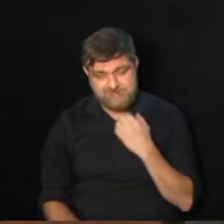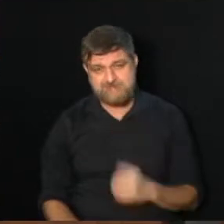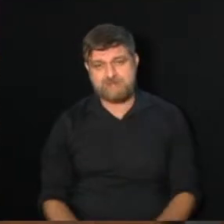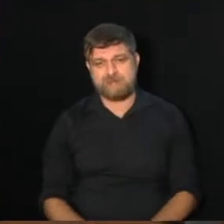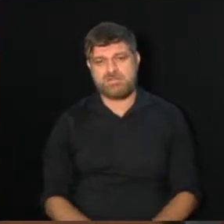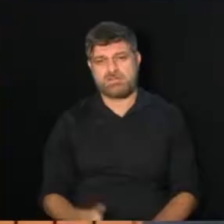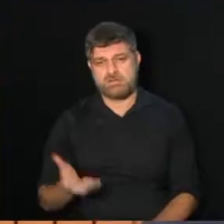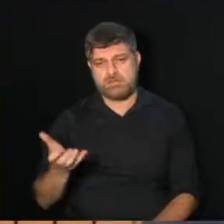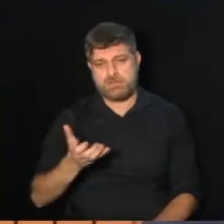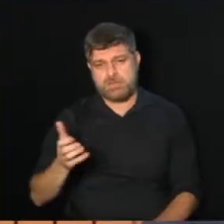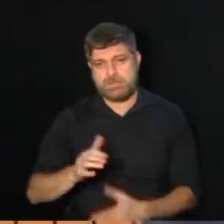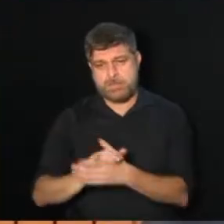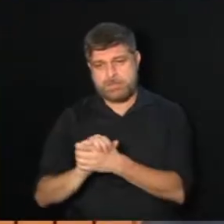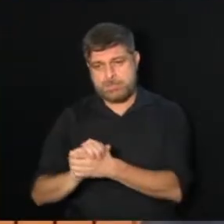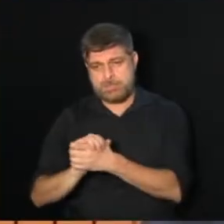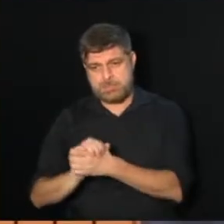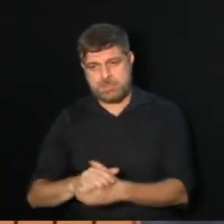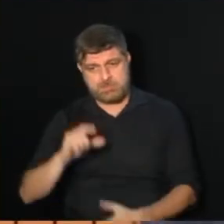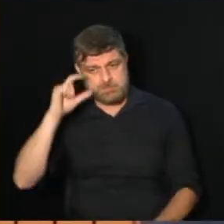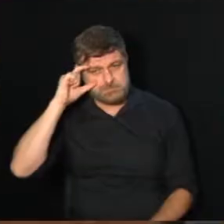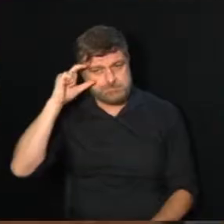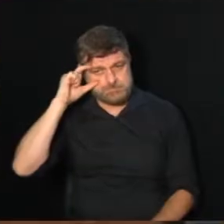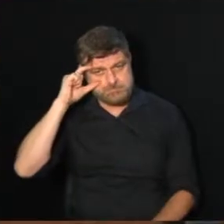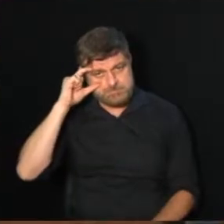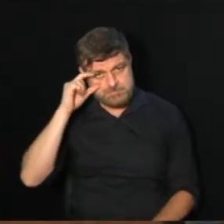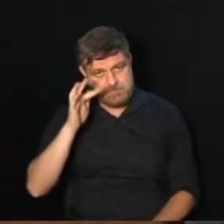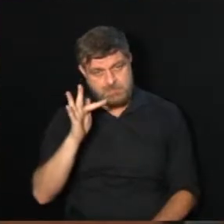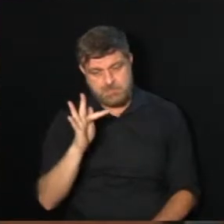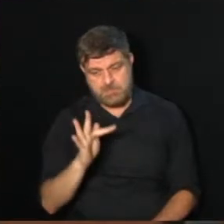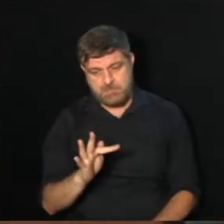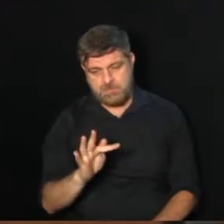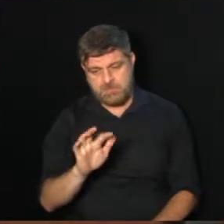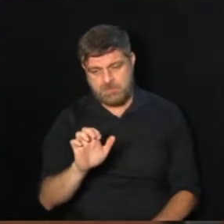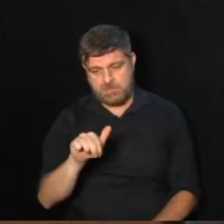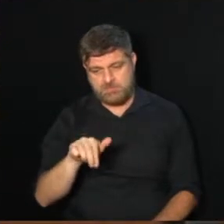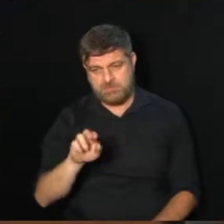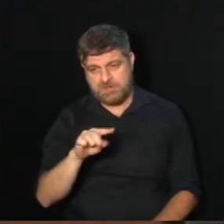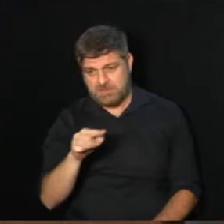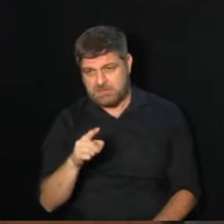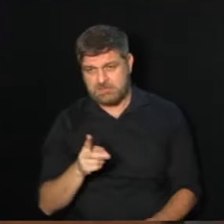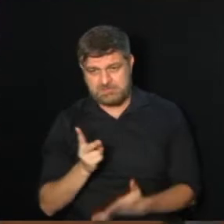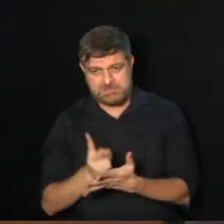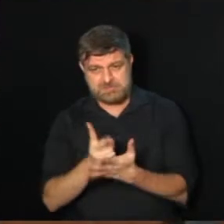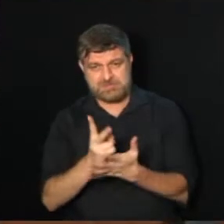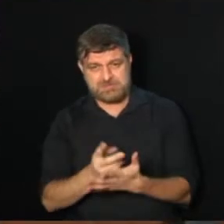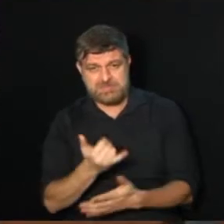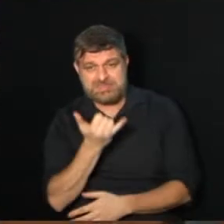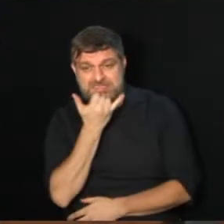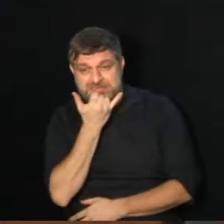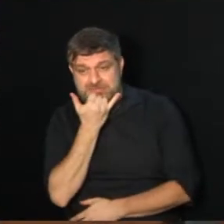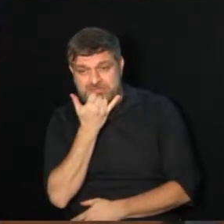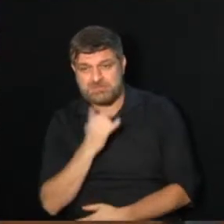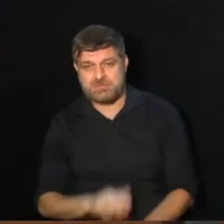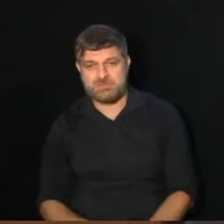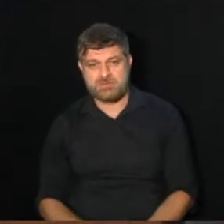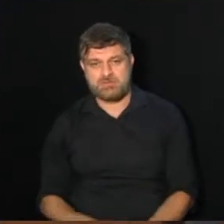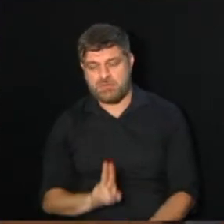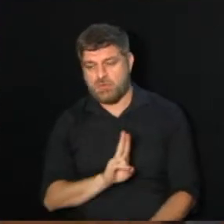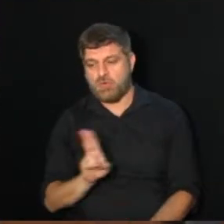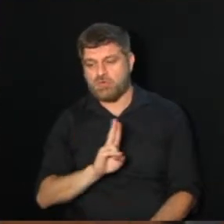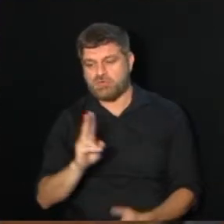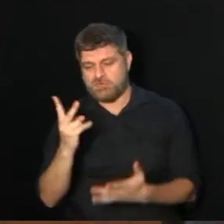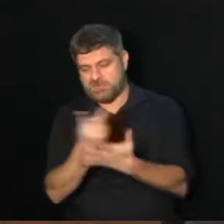quero cumprimentar o Dr. Fernão Pompeu de Camargo. Obrigado por ter aceito minhas desculpas na hora gramatical, lá na hora do